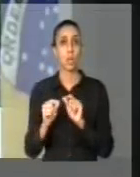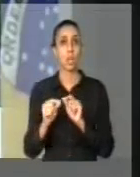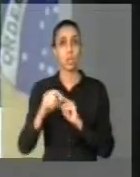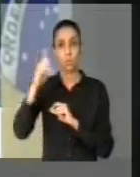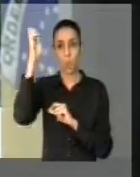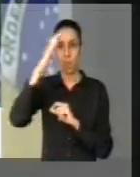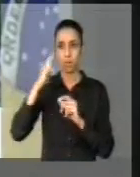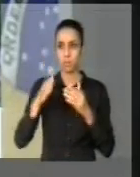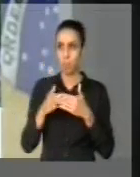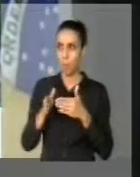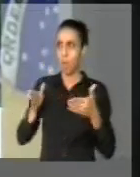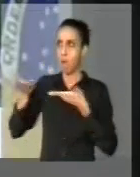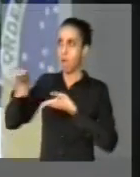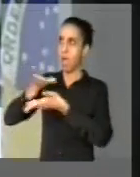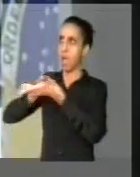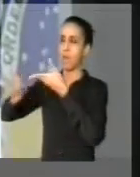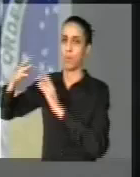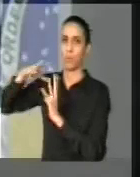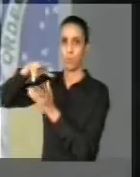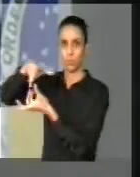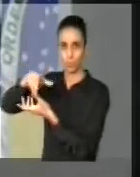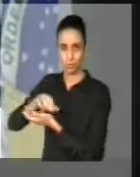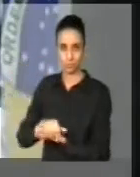enquanto a maioria ainda